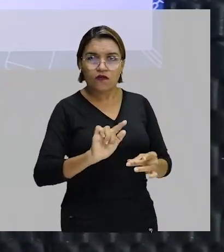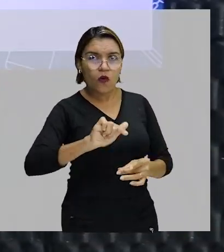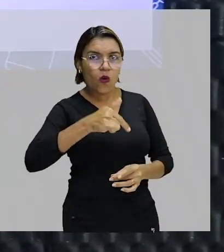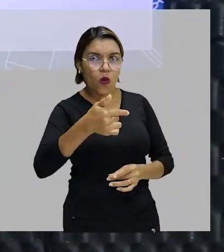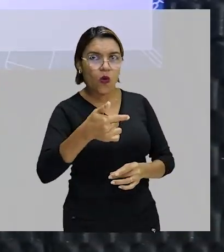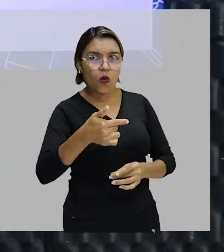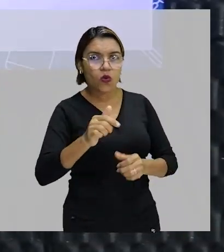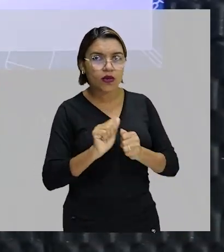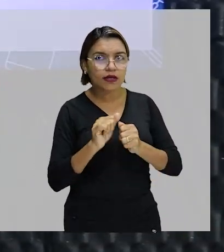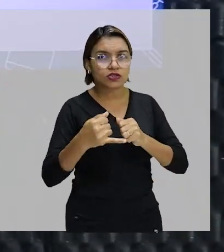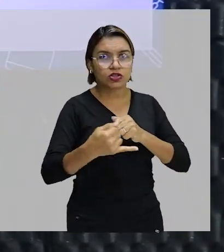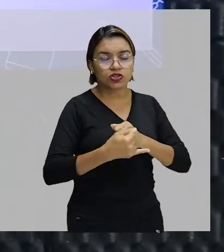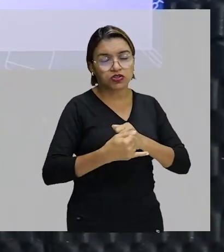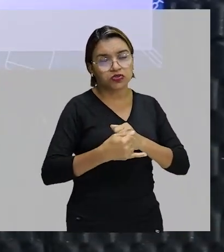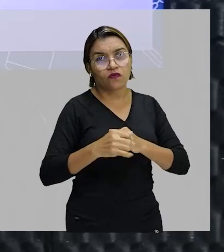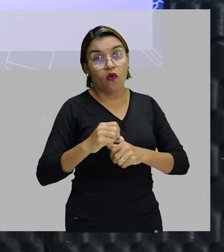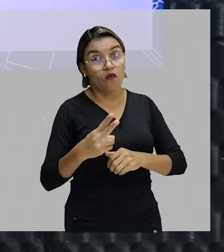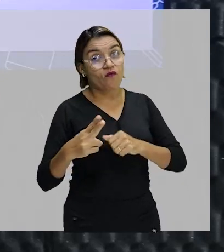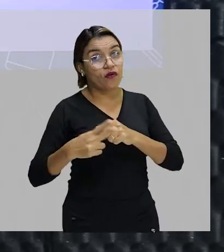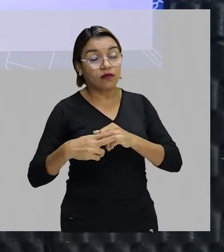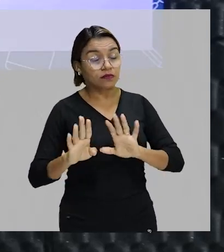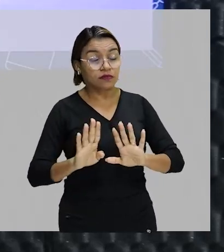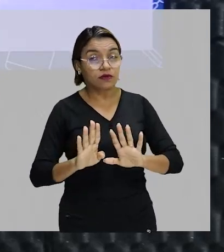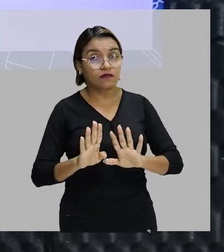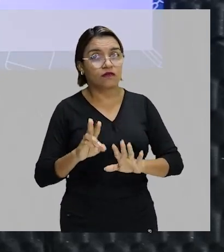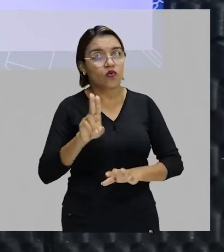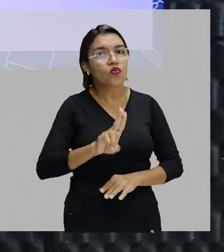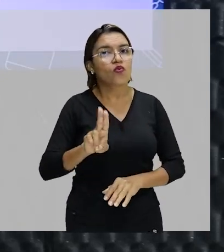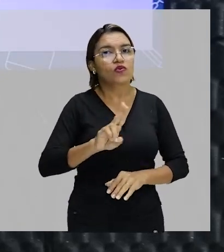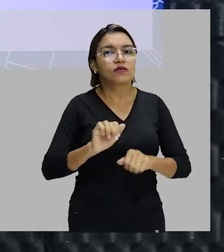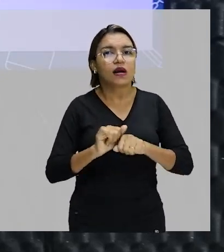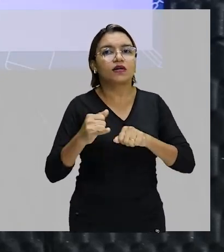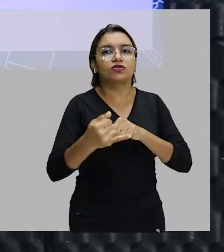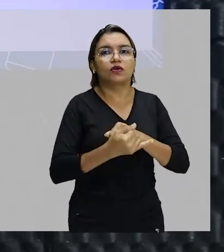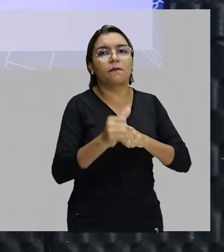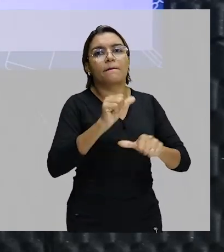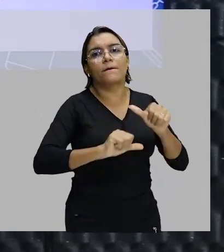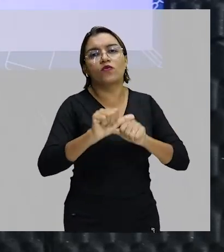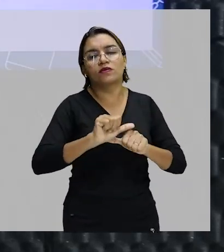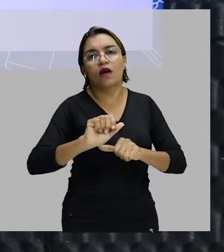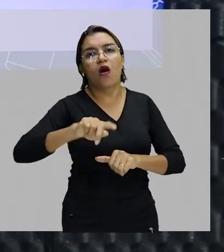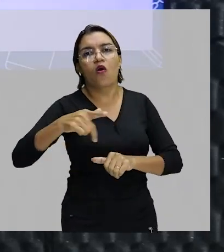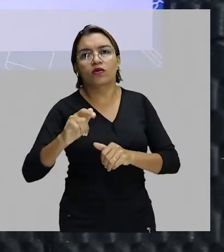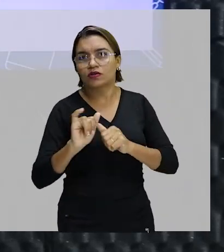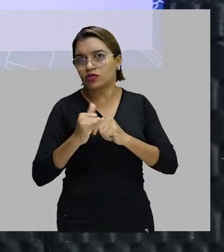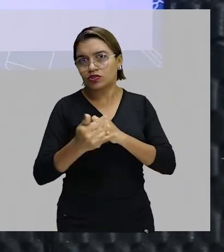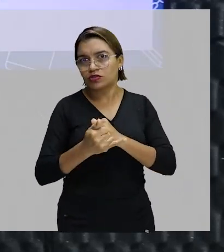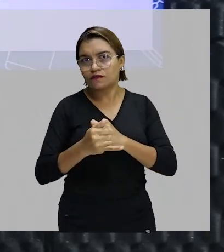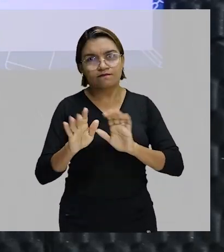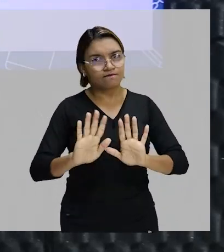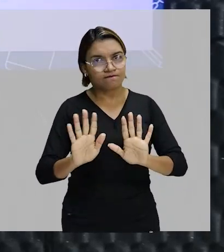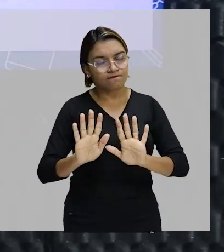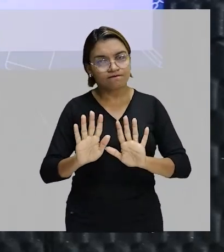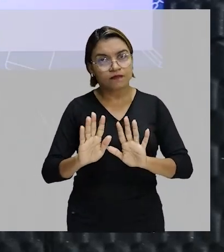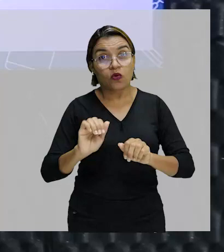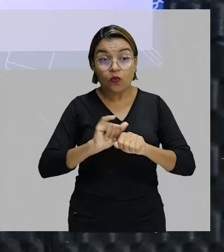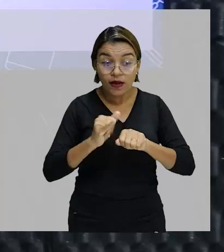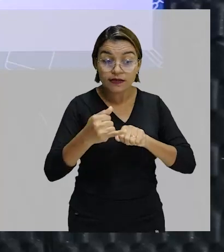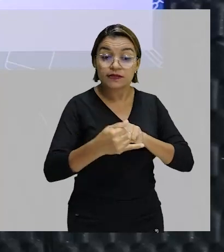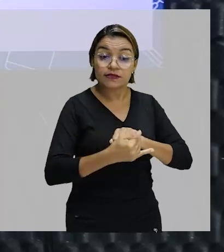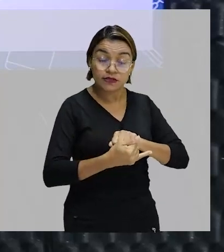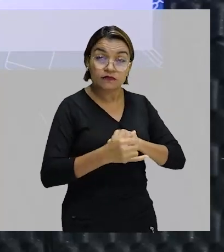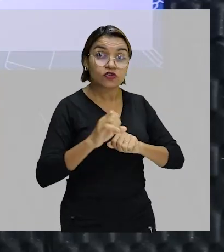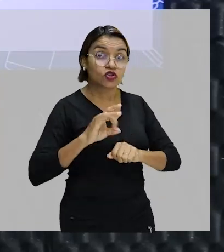outros adjetivos ou verbos. Então, você não usa um adjetivo para modificar um outro adjetivo, certo? O adjetivo